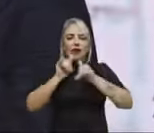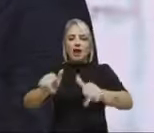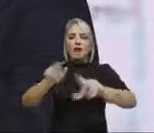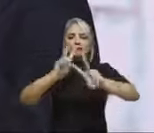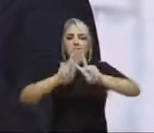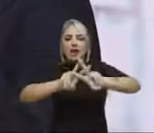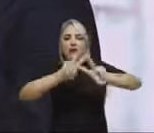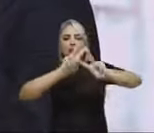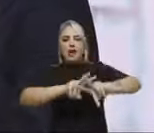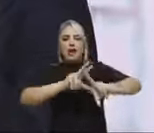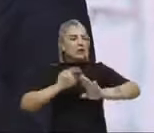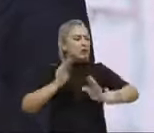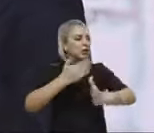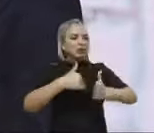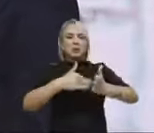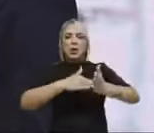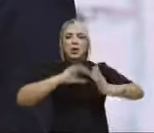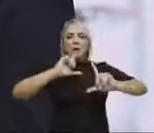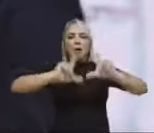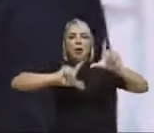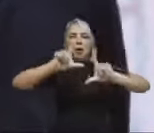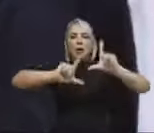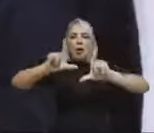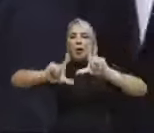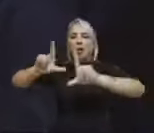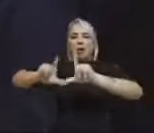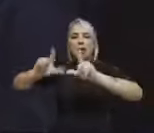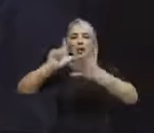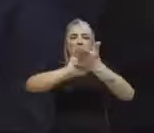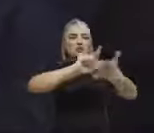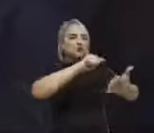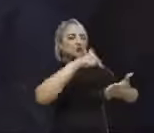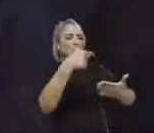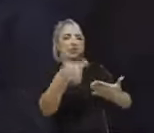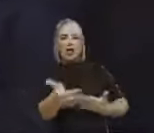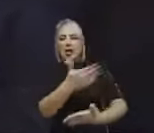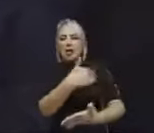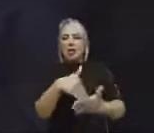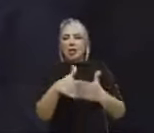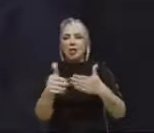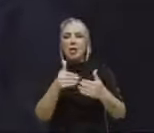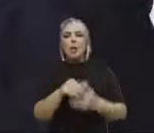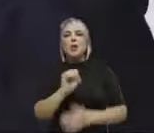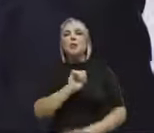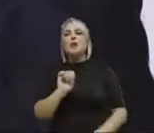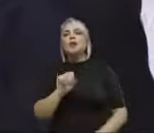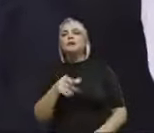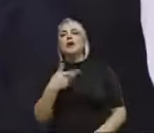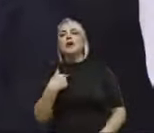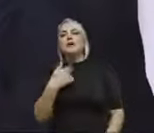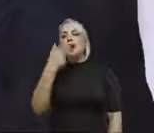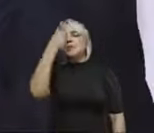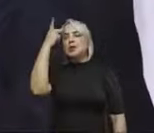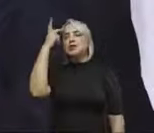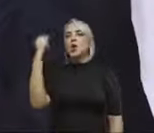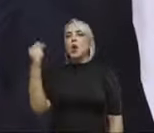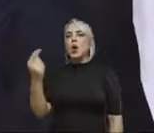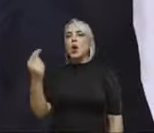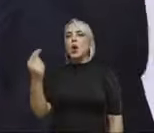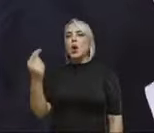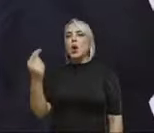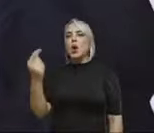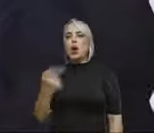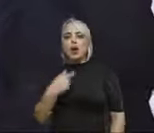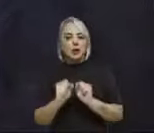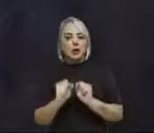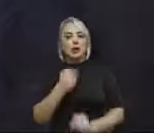os títulos, por todos os jornais. Num certo instante, alguém, que eu poderia citar nome e sobrenome, mas